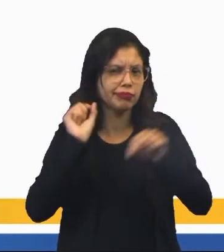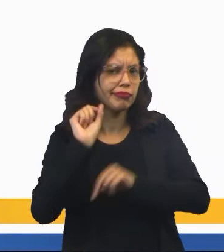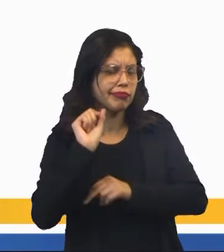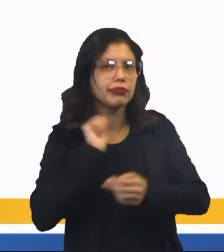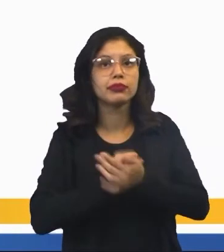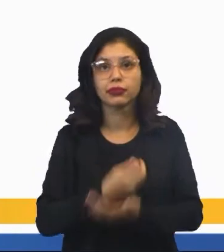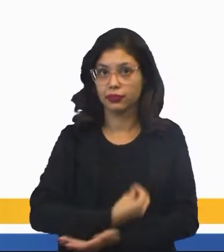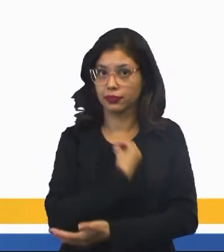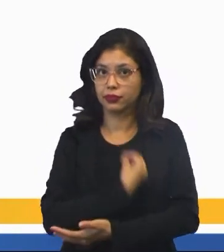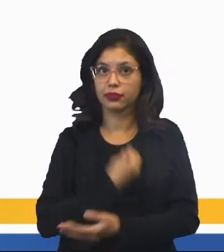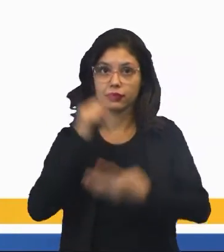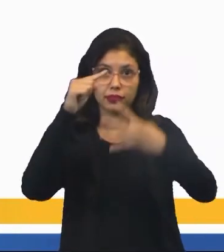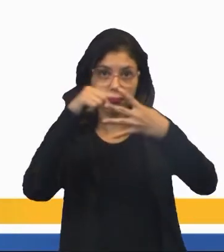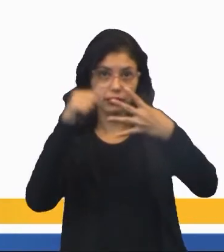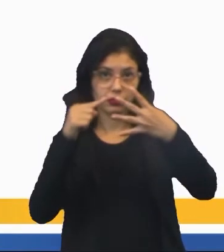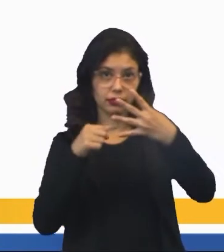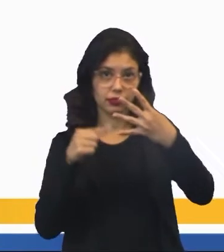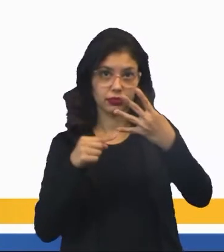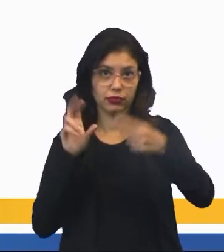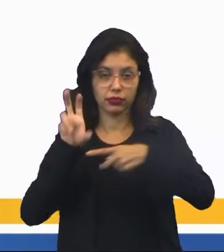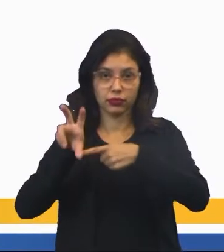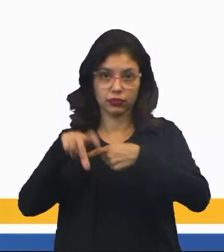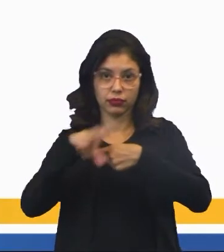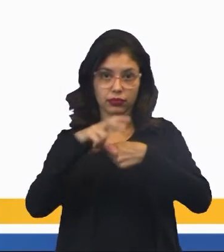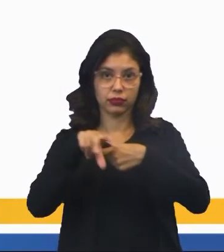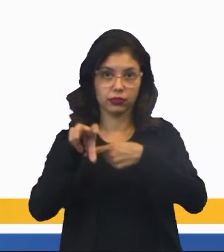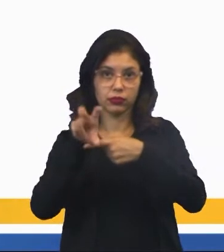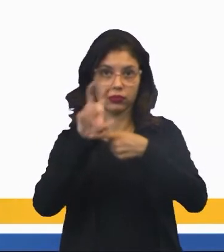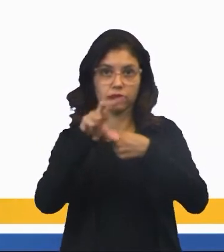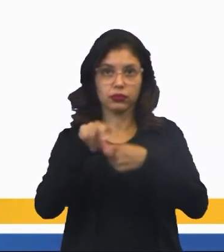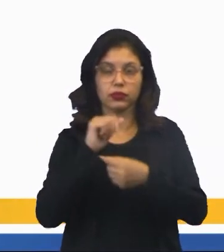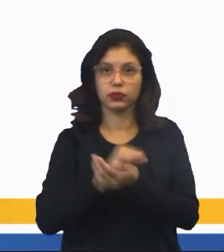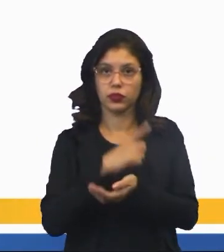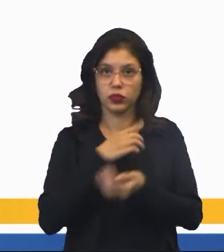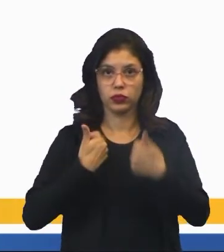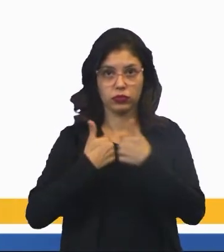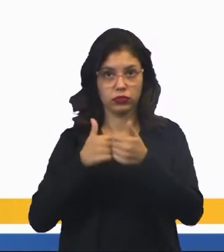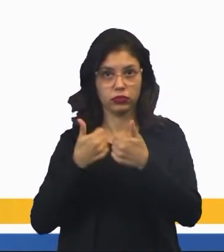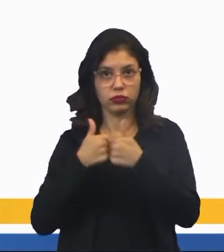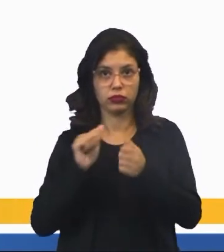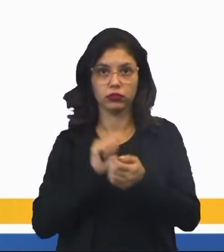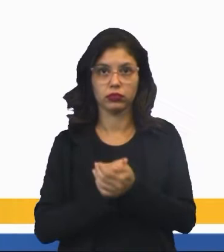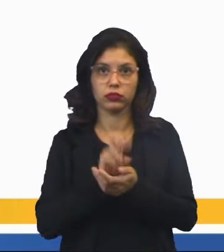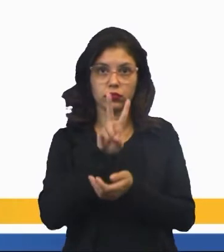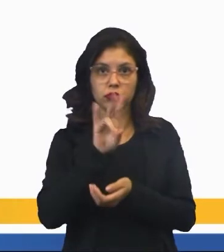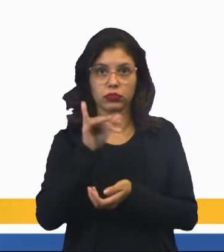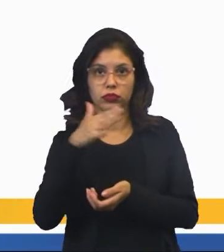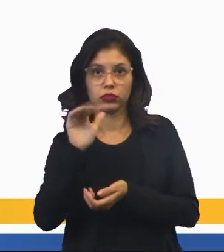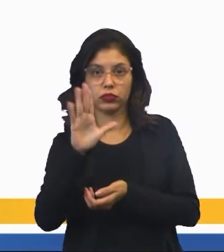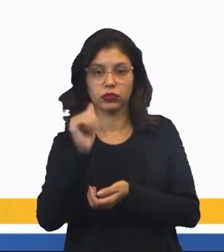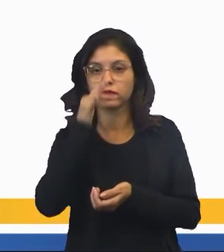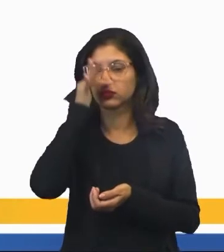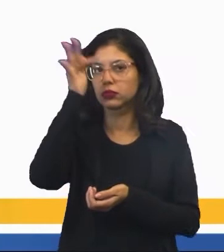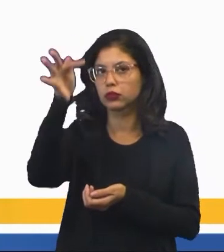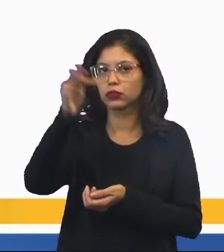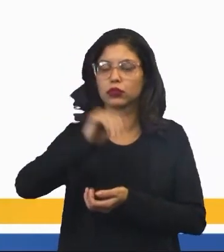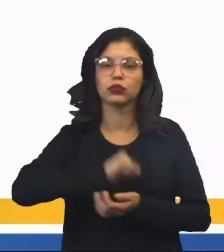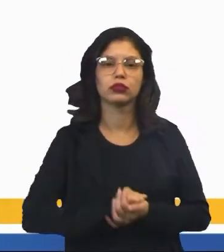a presença de 4 máquinas, não é mesmo? Tem ali um ônibus escrito Viação